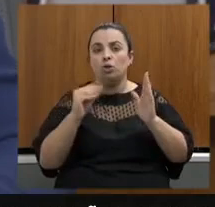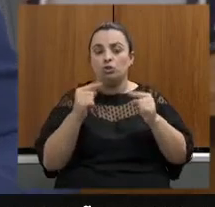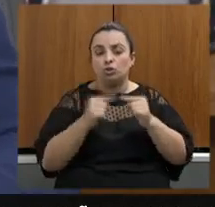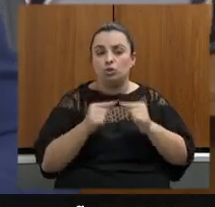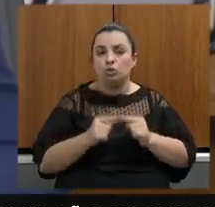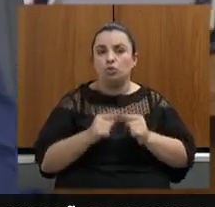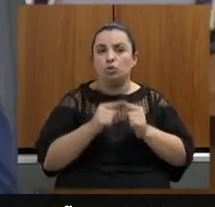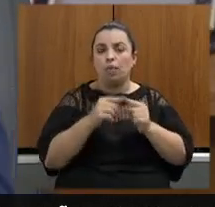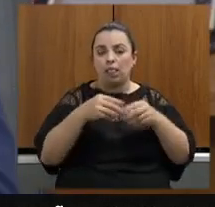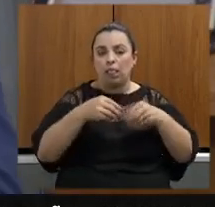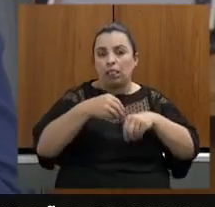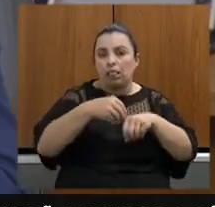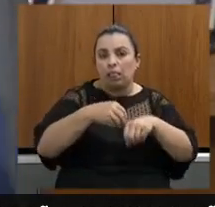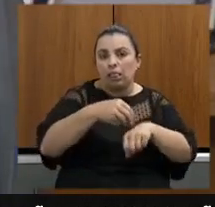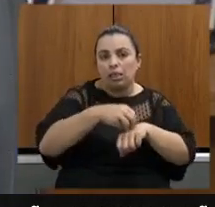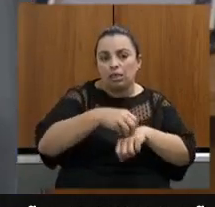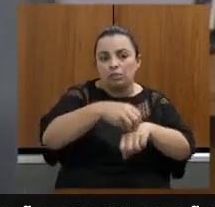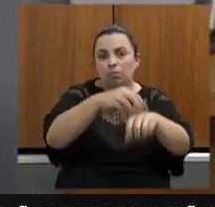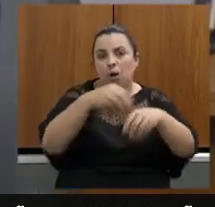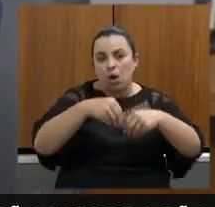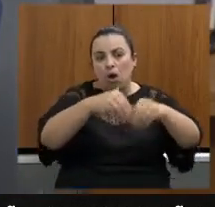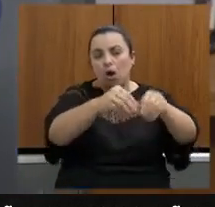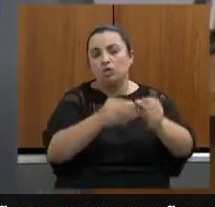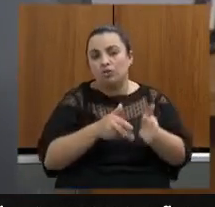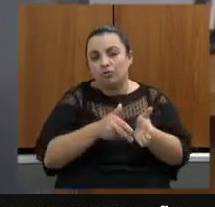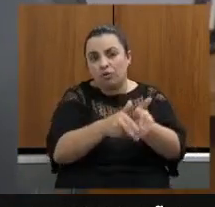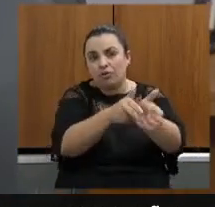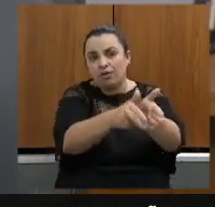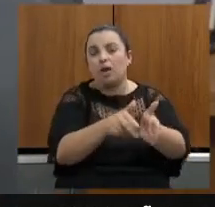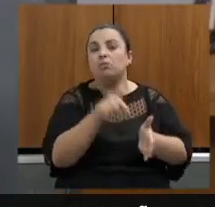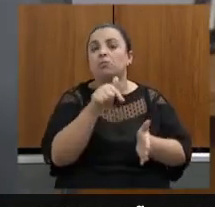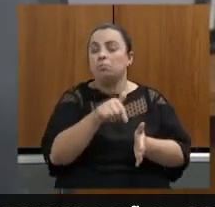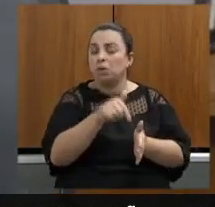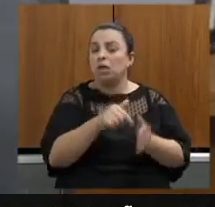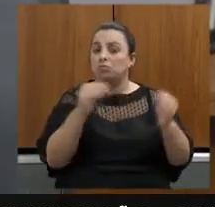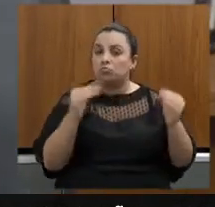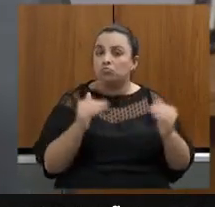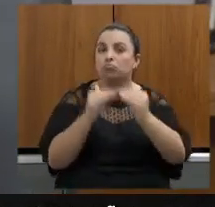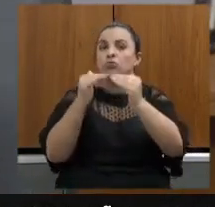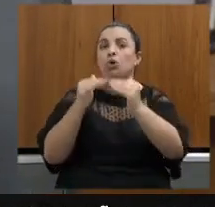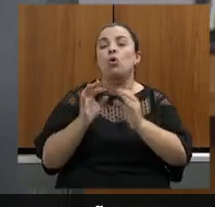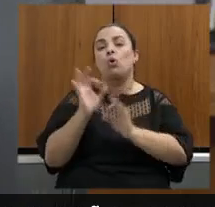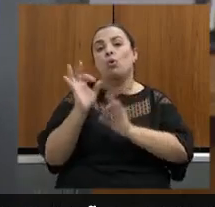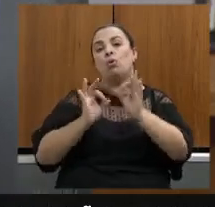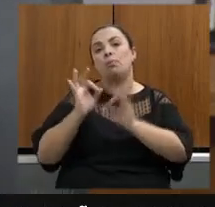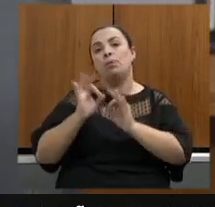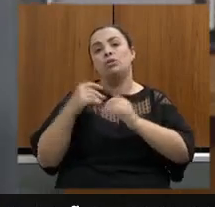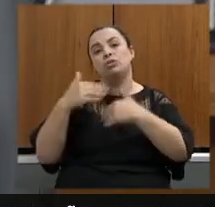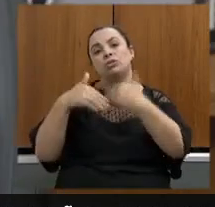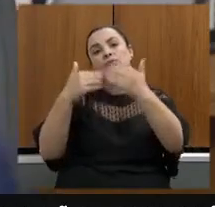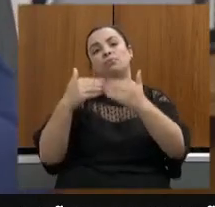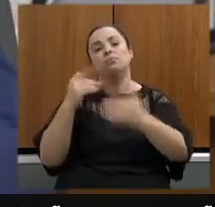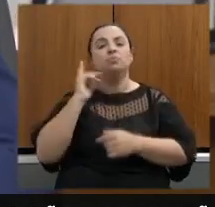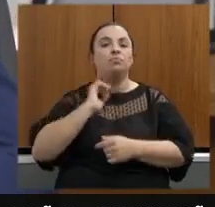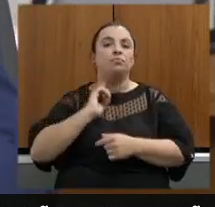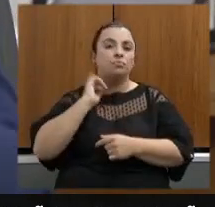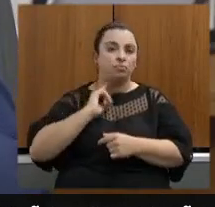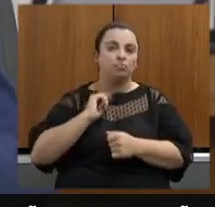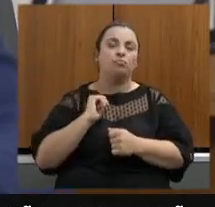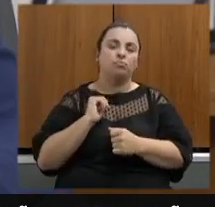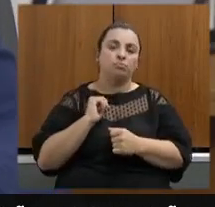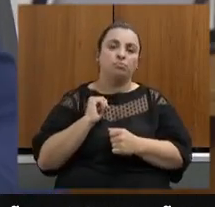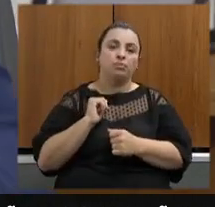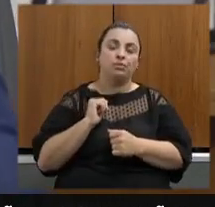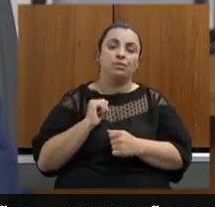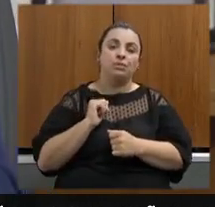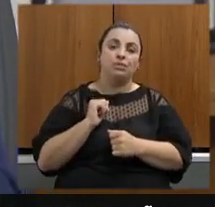transporte Ferroviário no nosso Estado está completamente em linha com o plano de desenvolvimento de Minas Gerais né